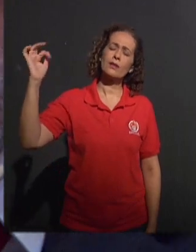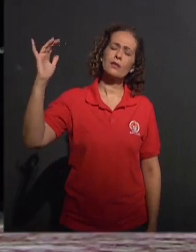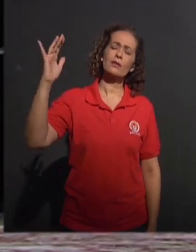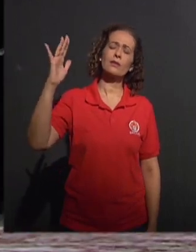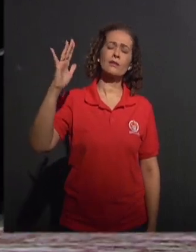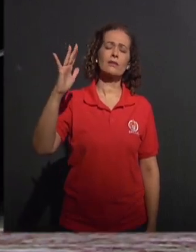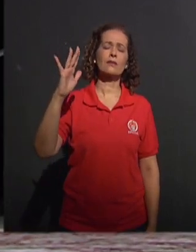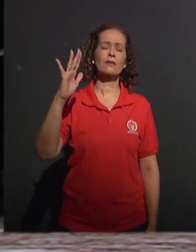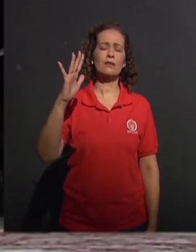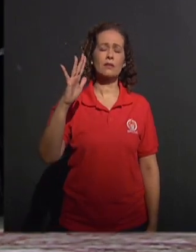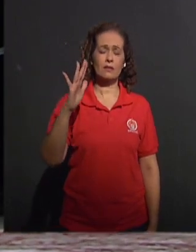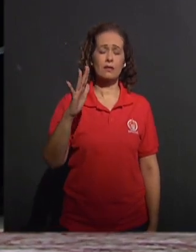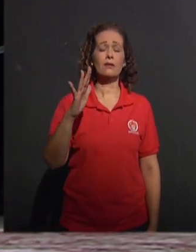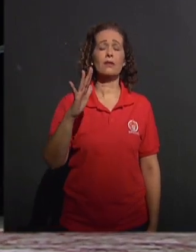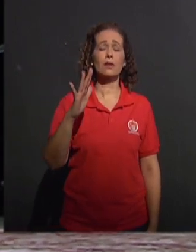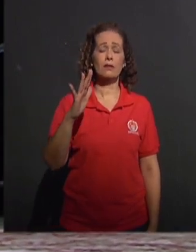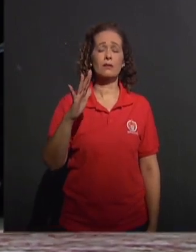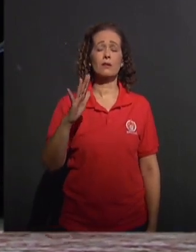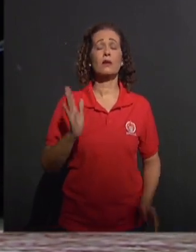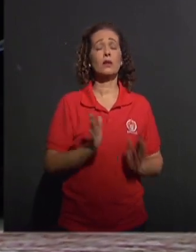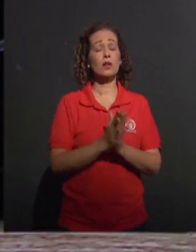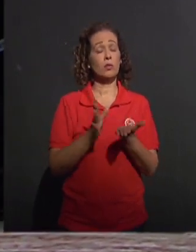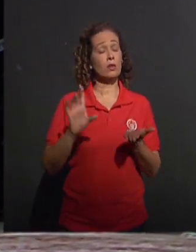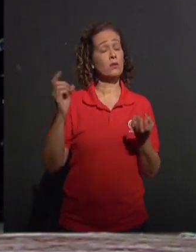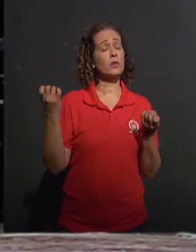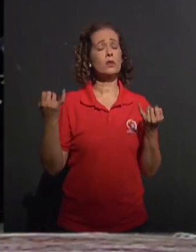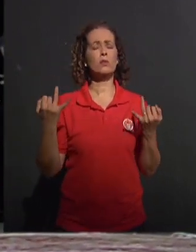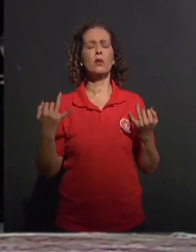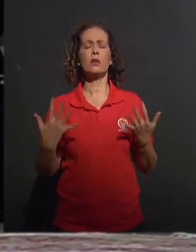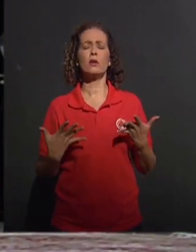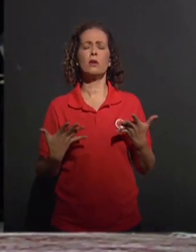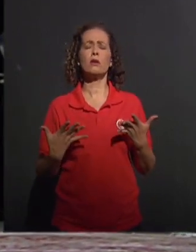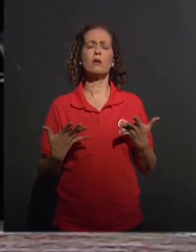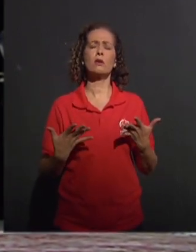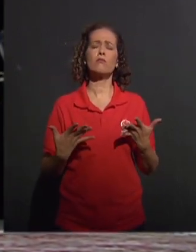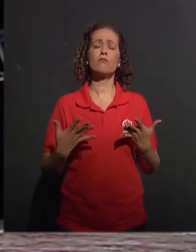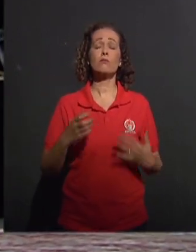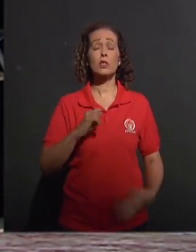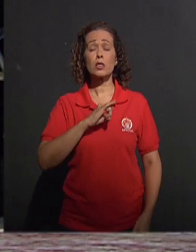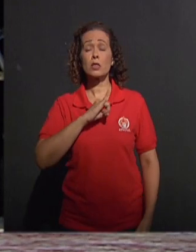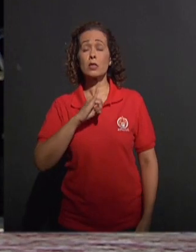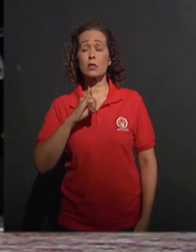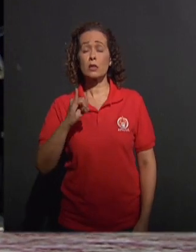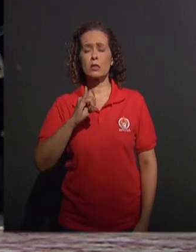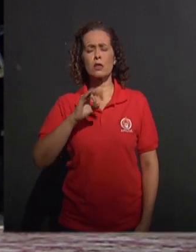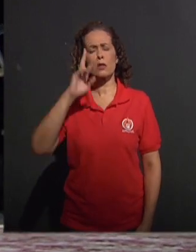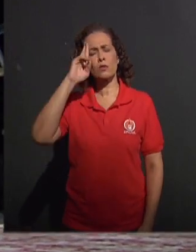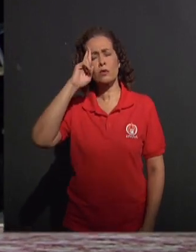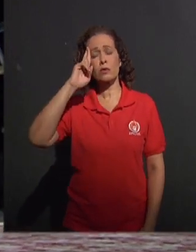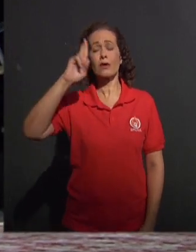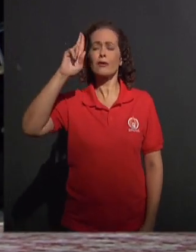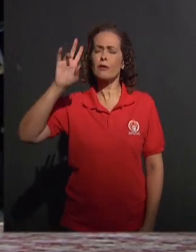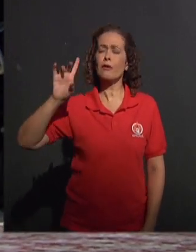O Senhor diz, feliz é a nação cujo Deus é o Senhor.